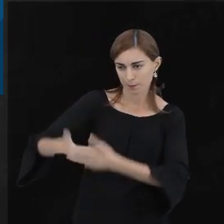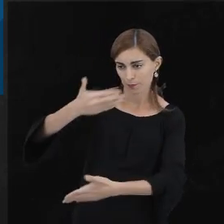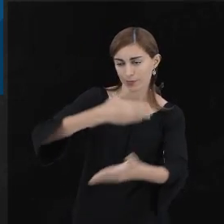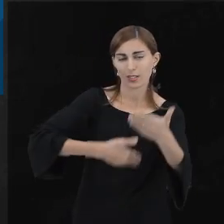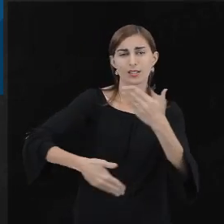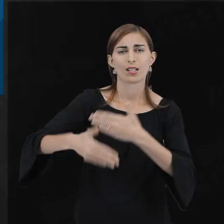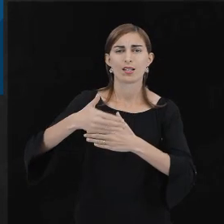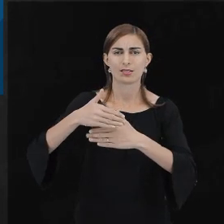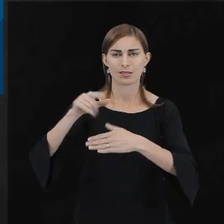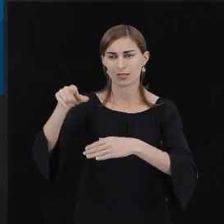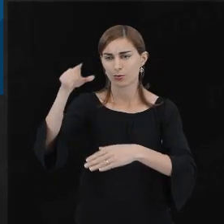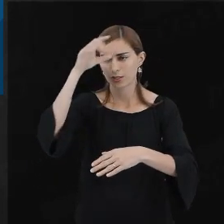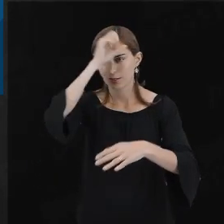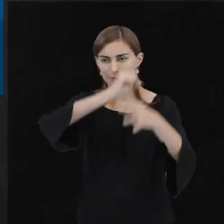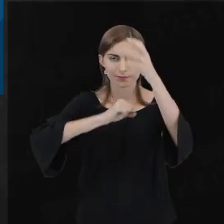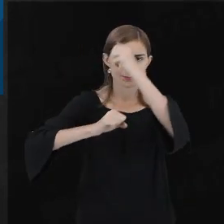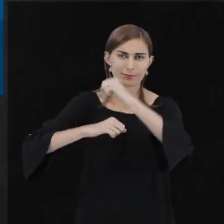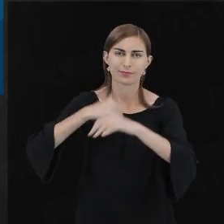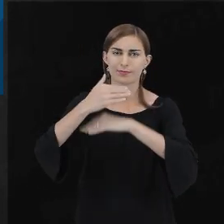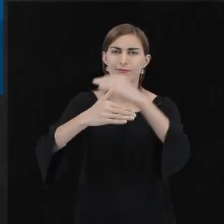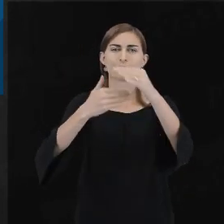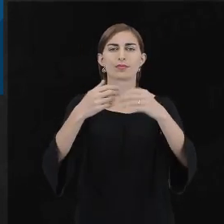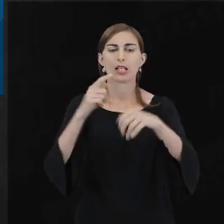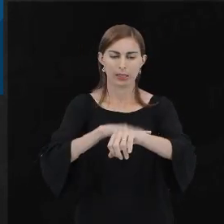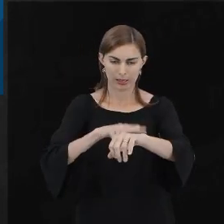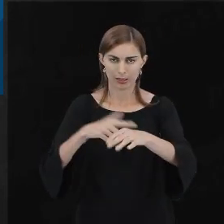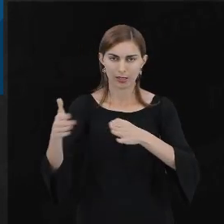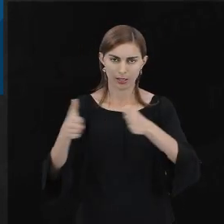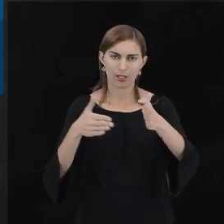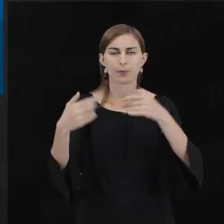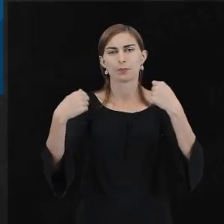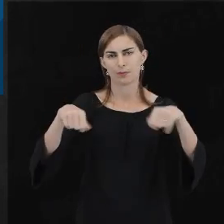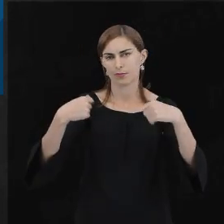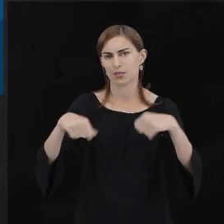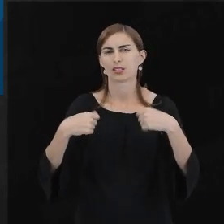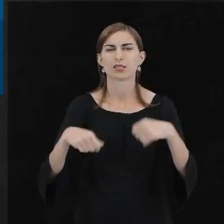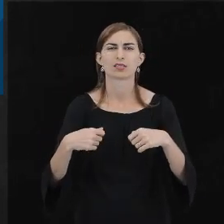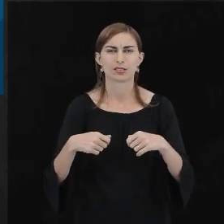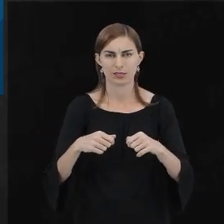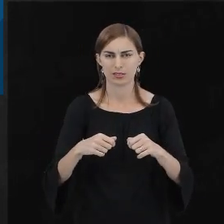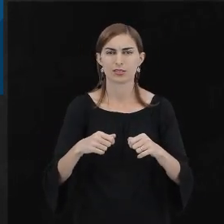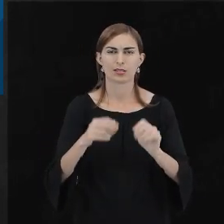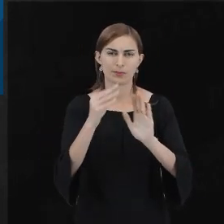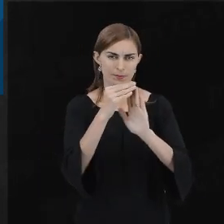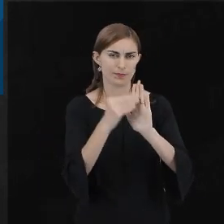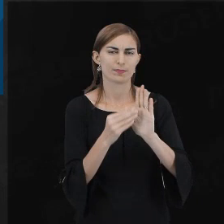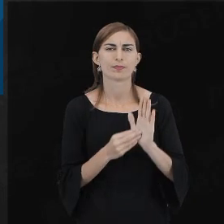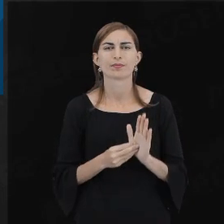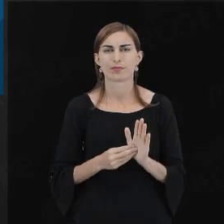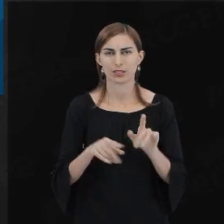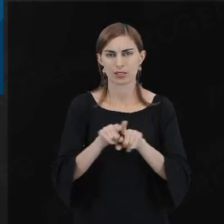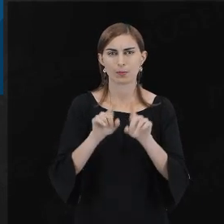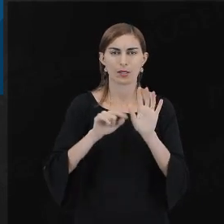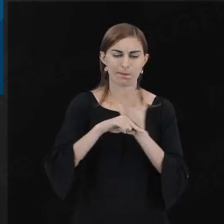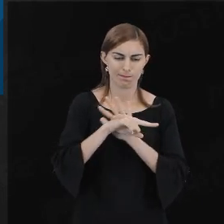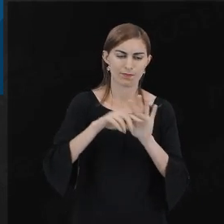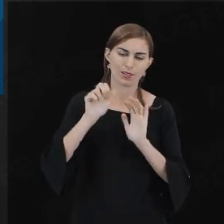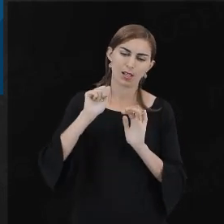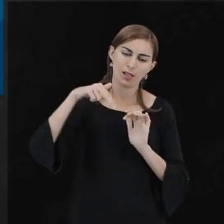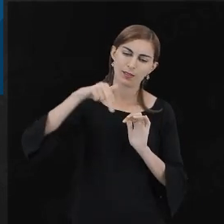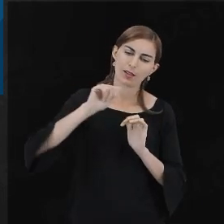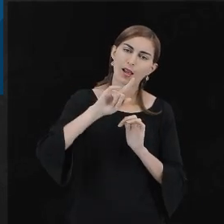na melhoria e nas oportunidades que favoreçam o desenvolvimento do estudante. Eu não posso